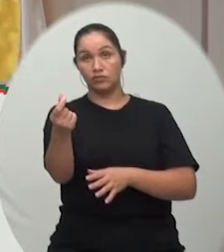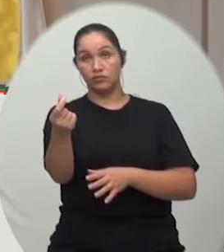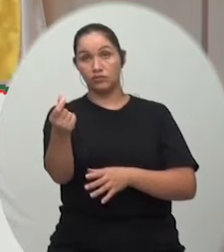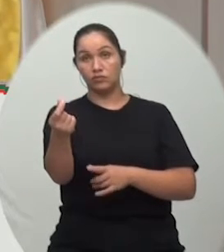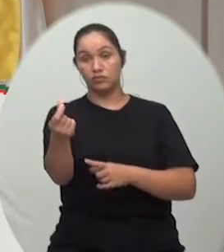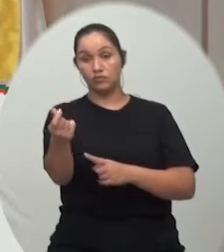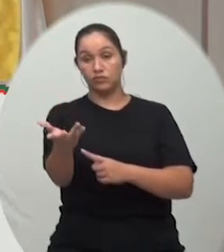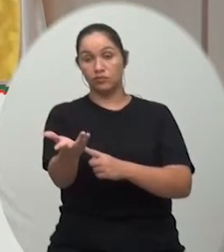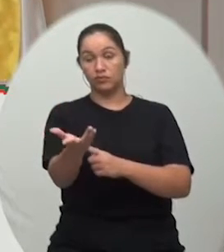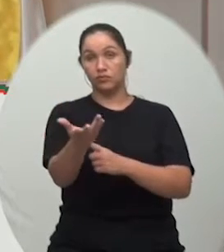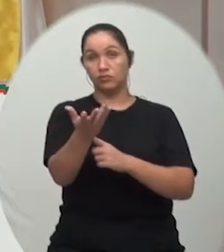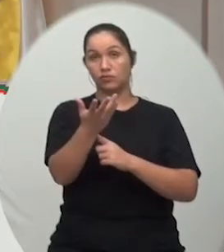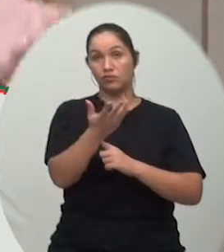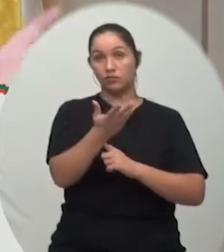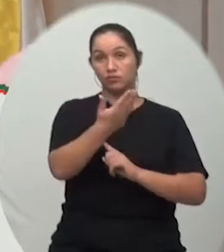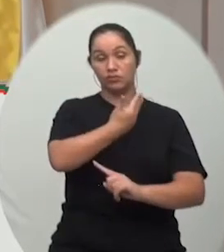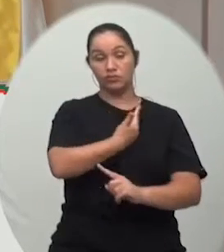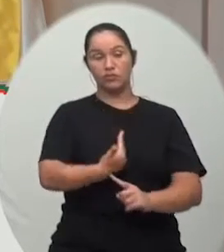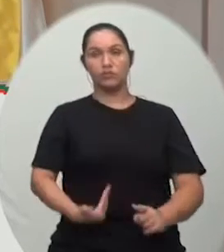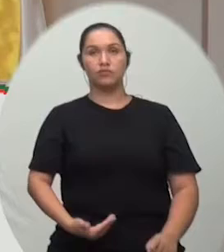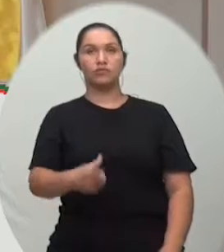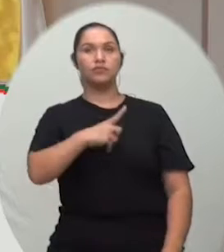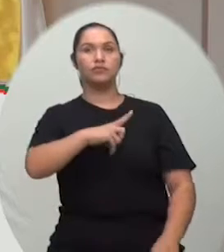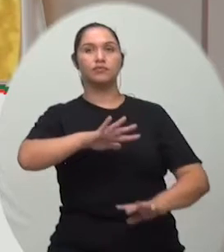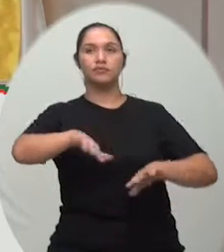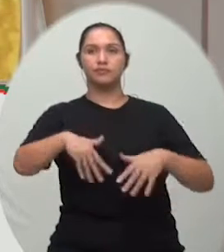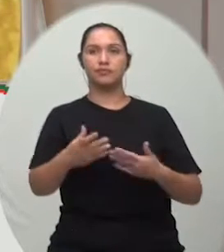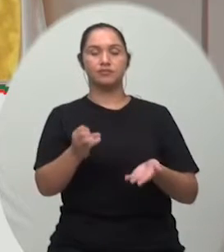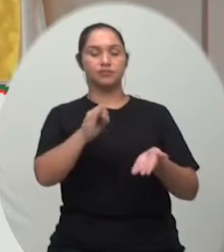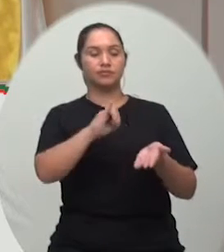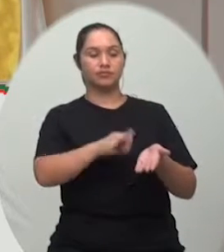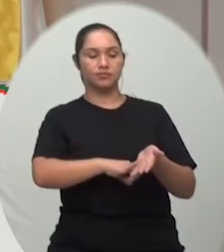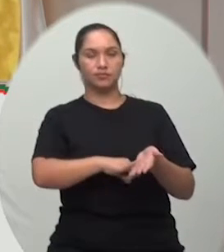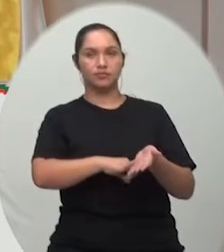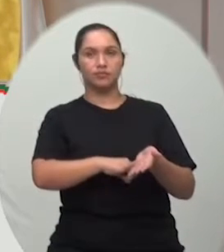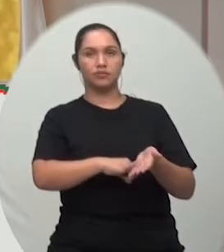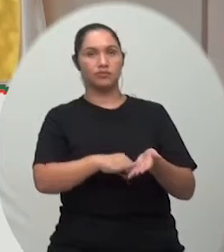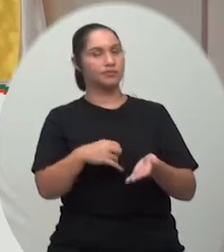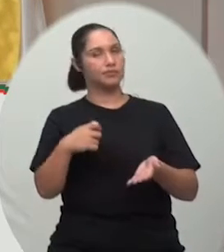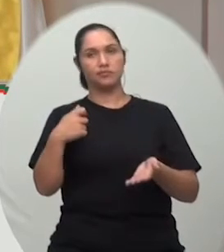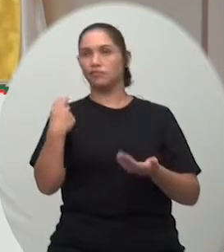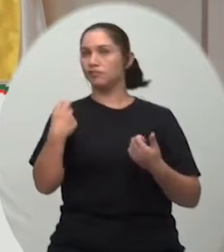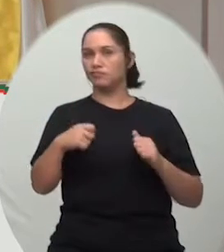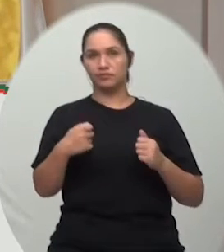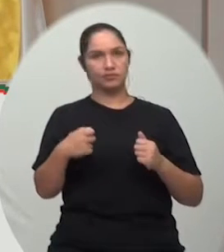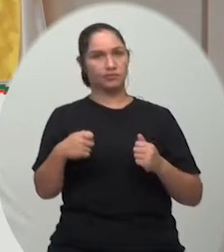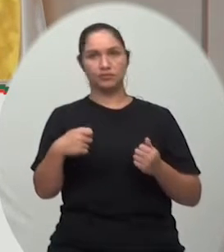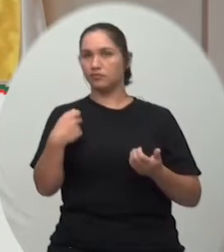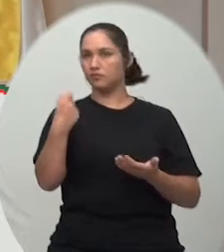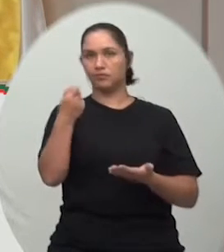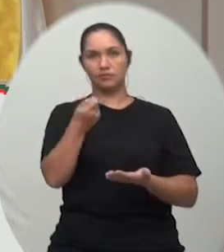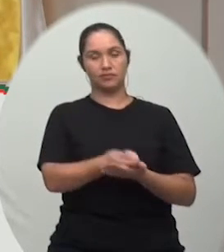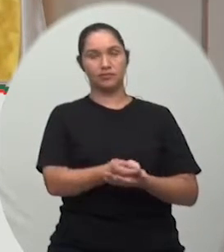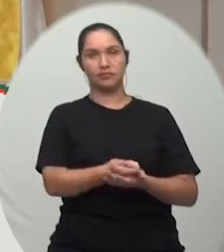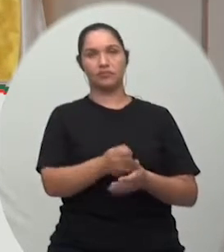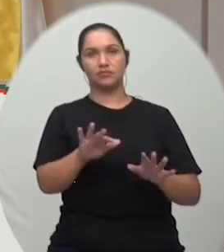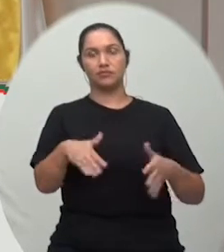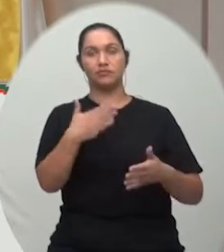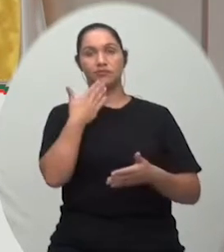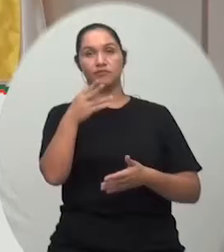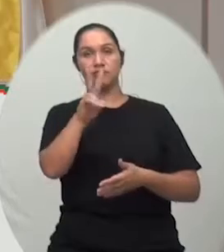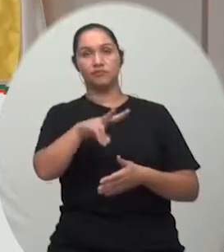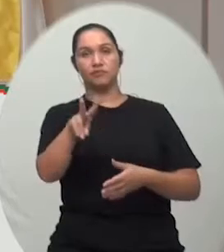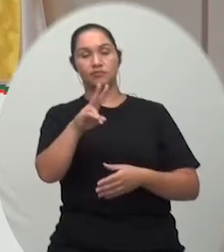beneficiárias do Bolsa Família, elas recebem também e têm direito de receber a isenção do IPTU. Por isso, peço